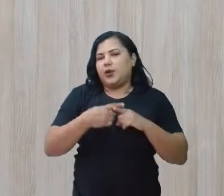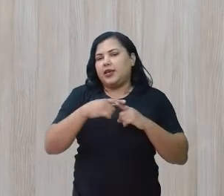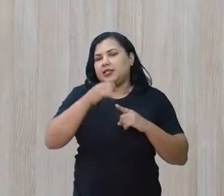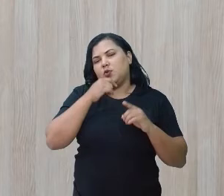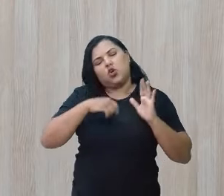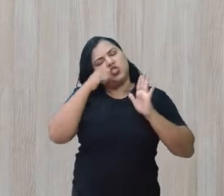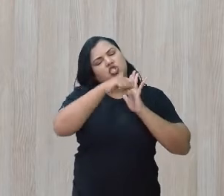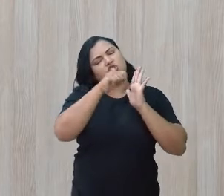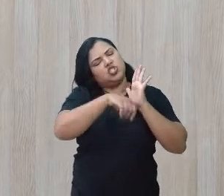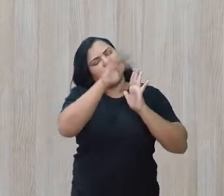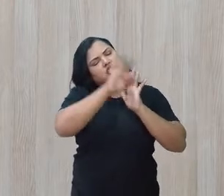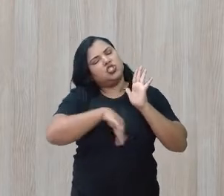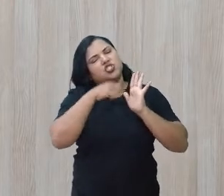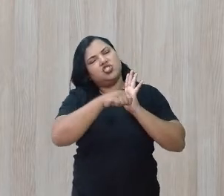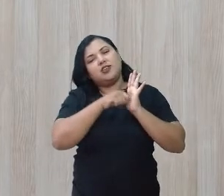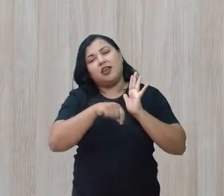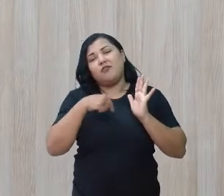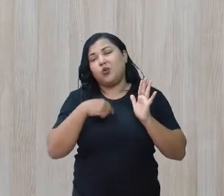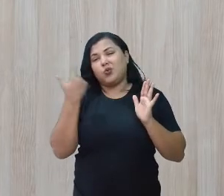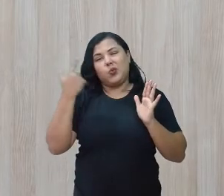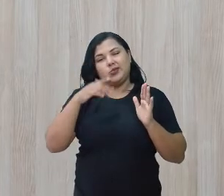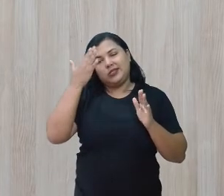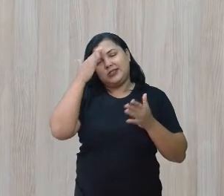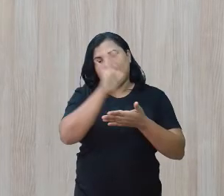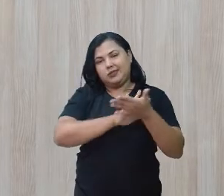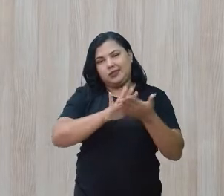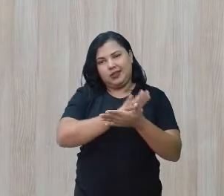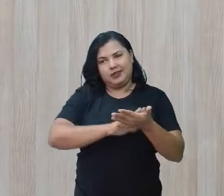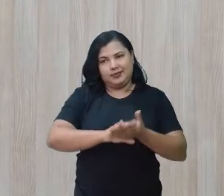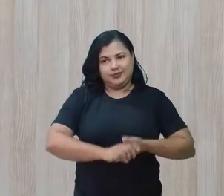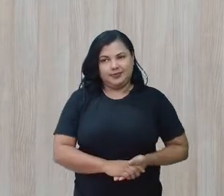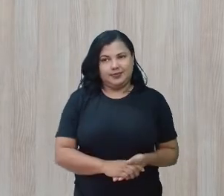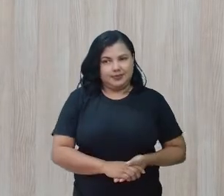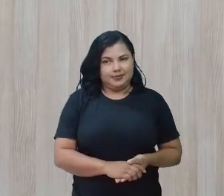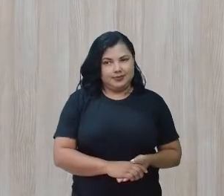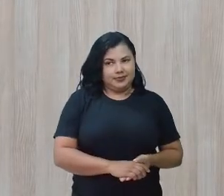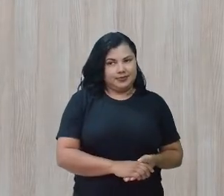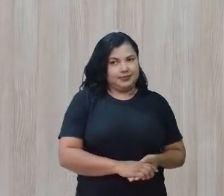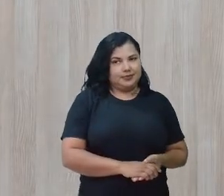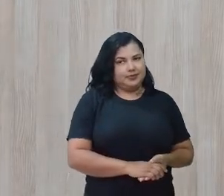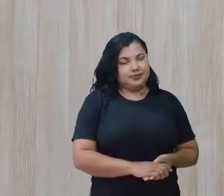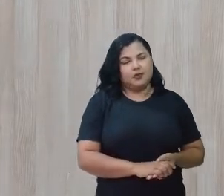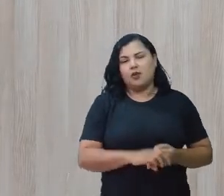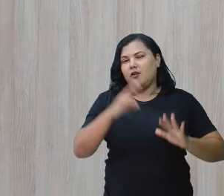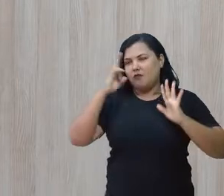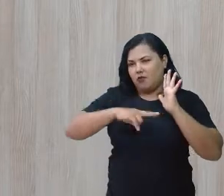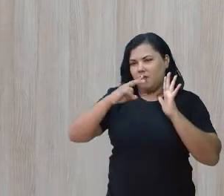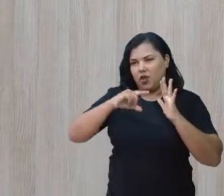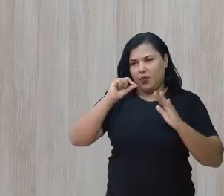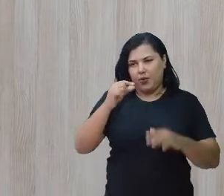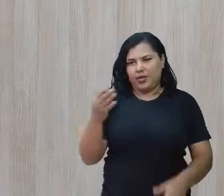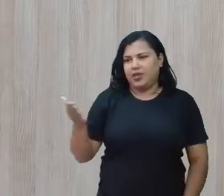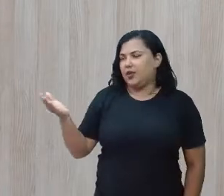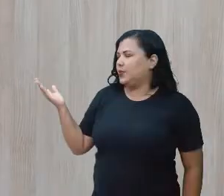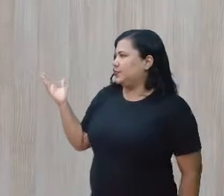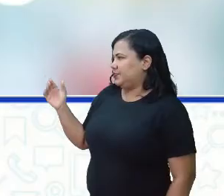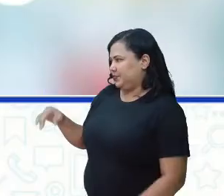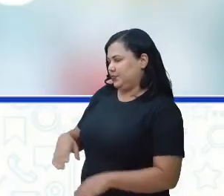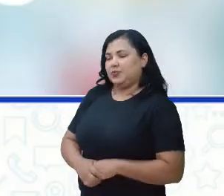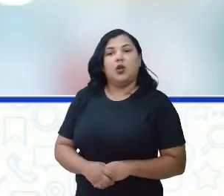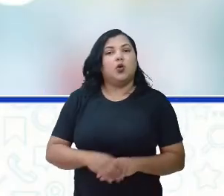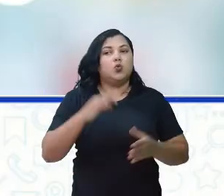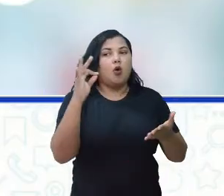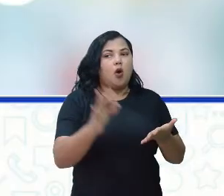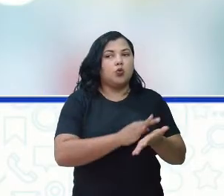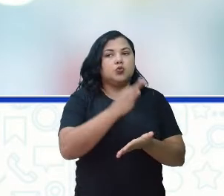texto todo picotado, a gente não vai conseguir entender nada dele. Ó, vamos ler um trecho do Cortiço, de Aloysio de Azevedo, para a gente